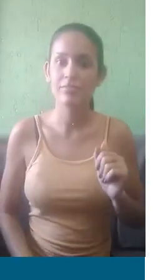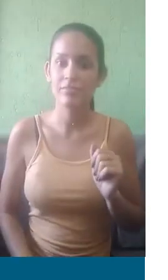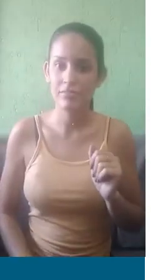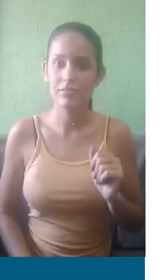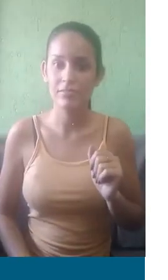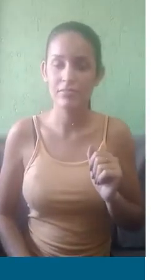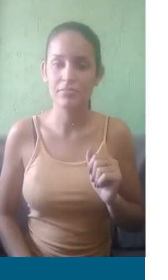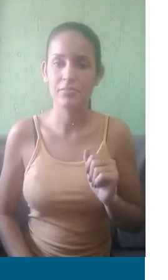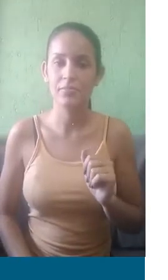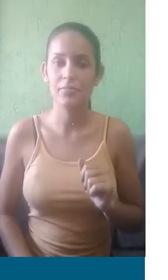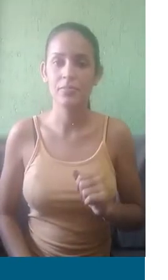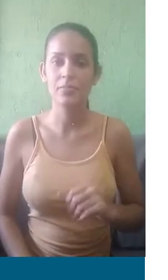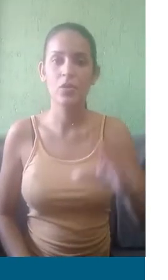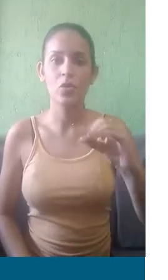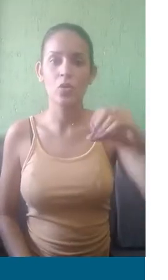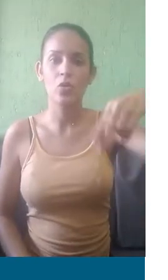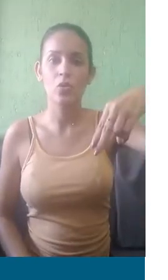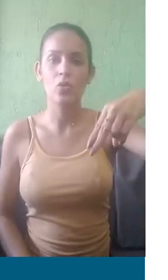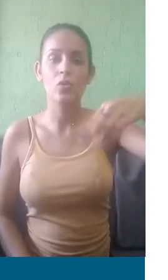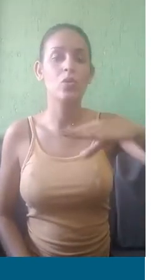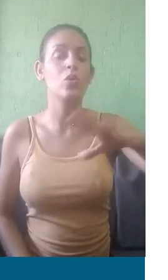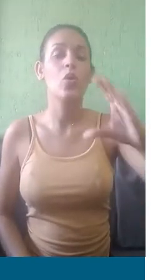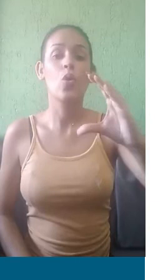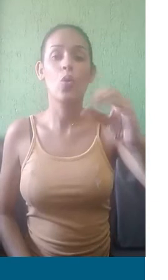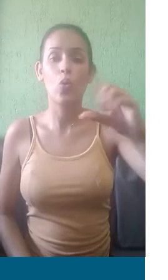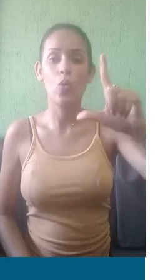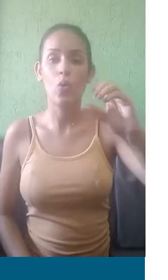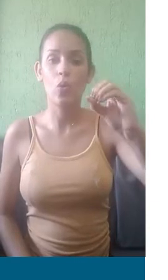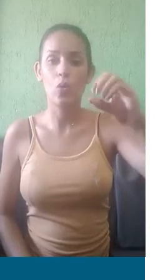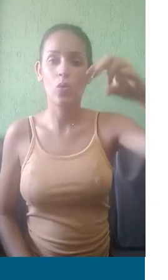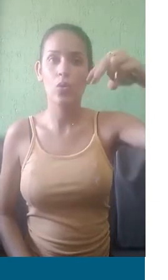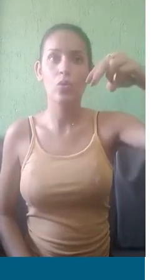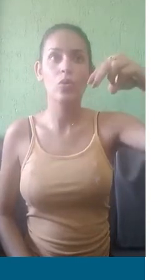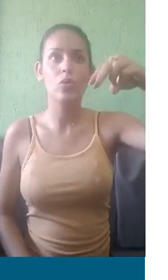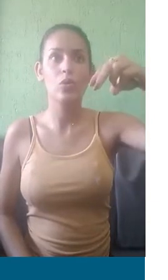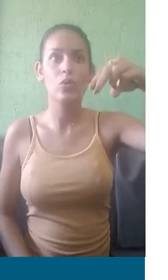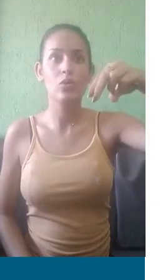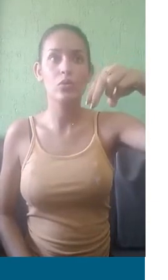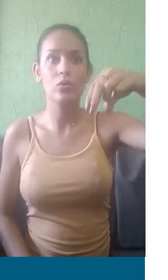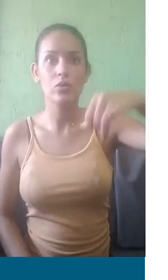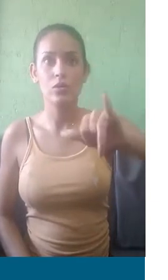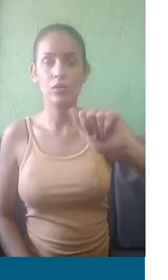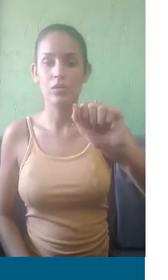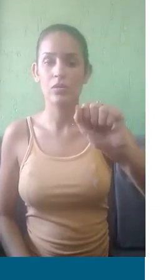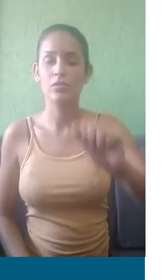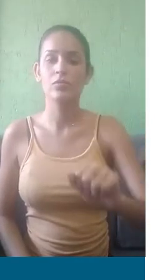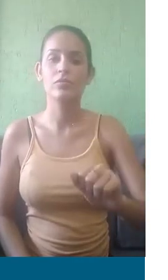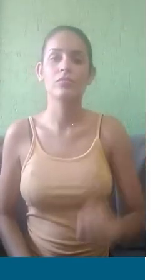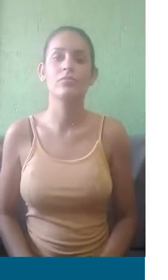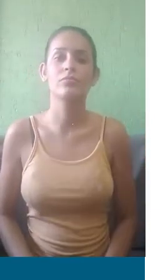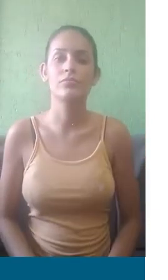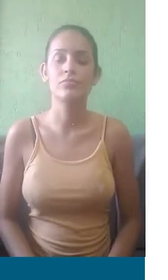numa integração regional. A C também é incorreta porque a presença do anjo serve de sátira, a crítica implícita no